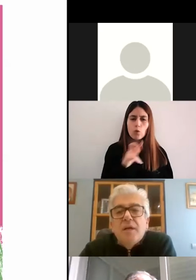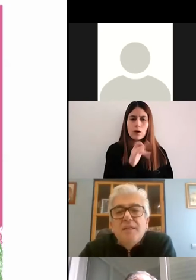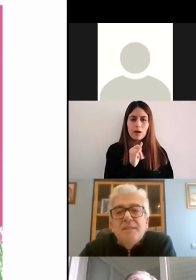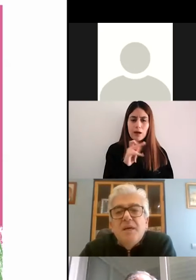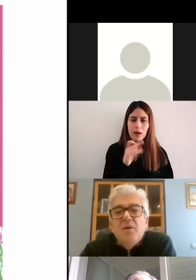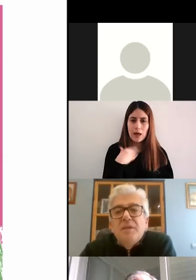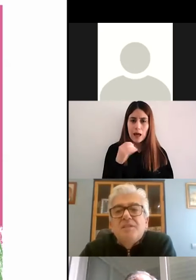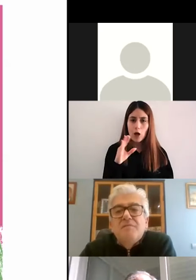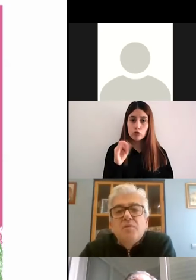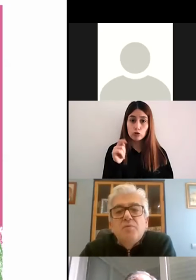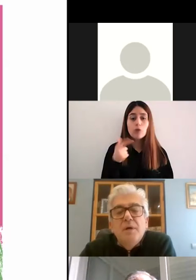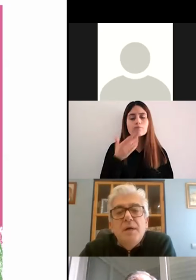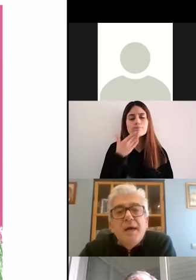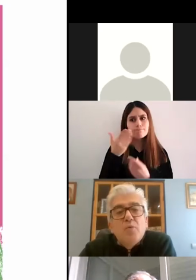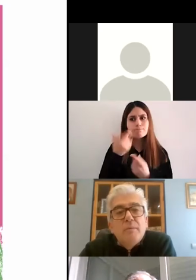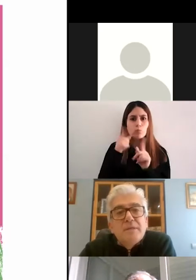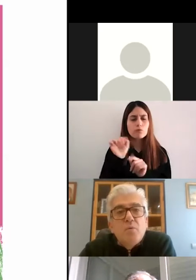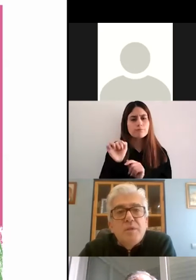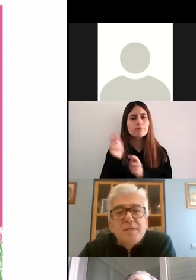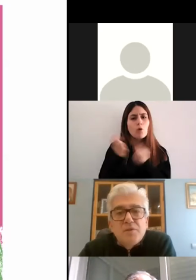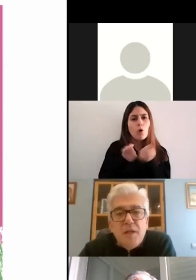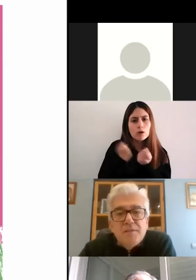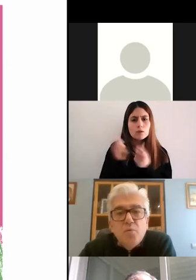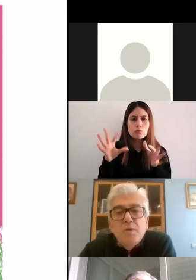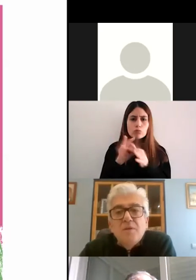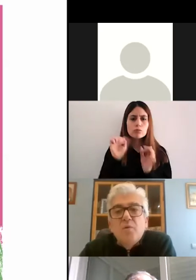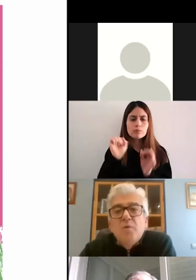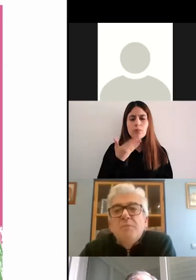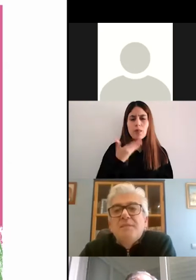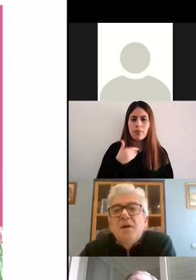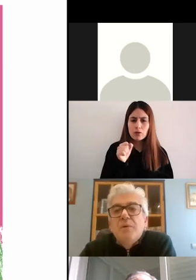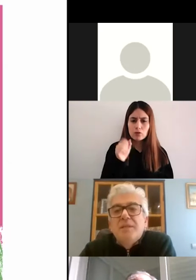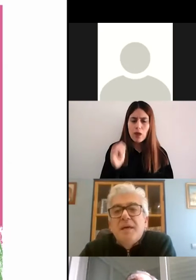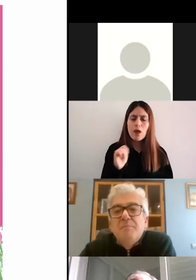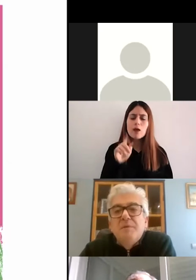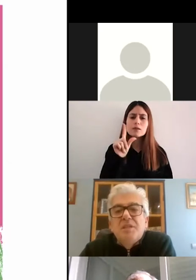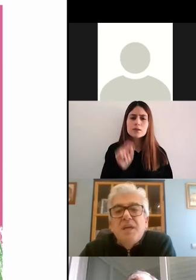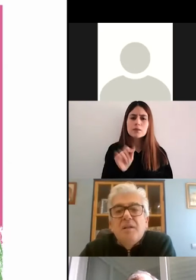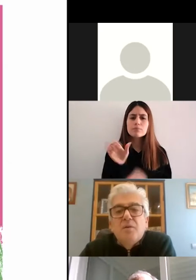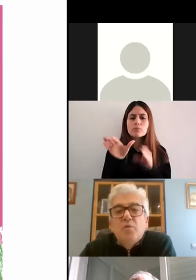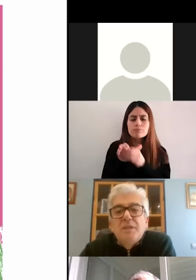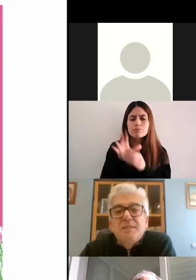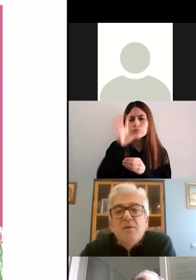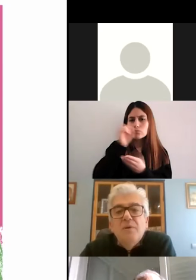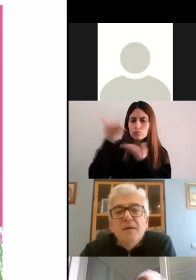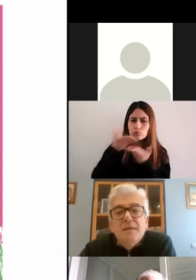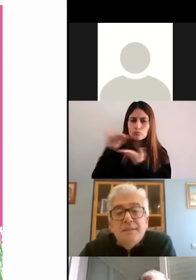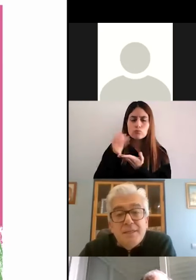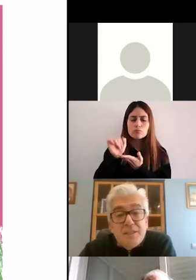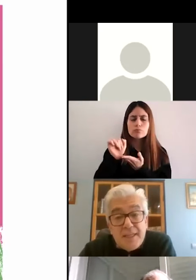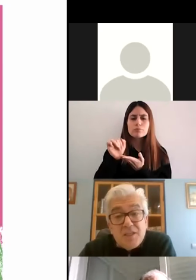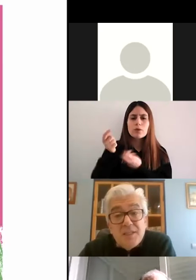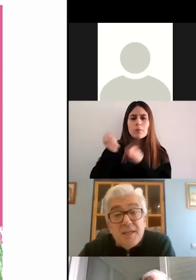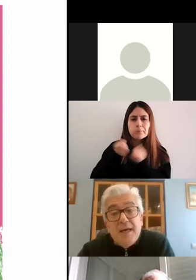pela organização deste evento, em colaboração com a Direção-Geral de Saúde, com a Comissão Interministerial da Coordenação